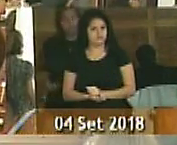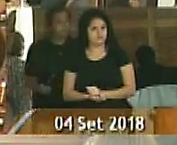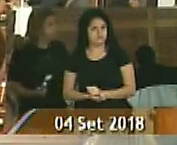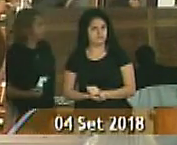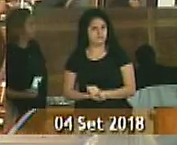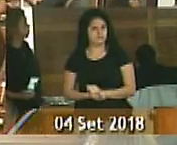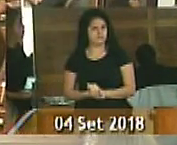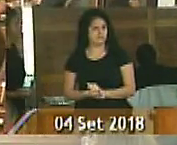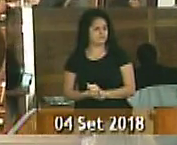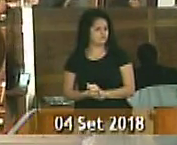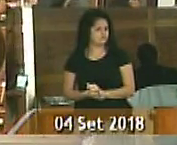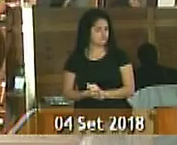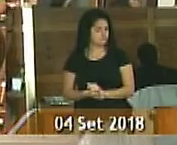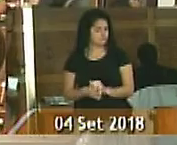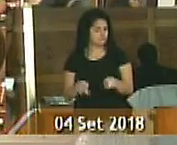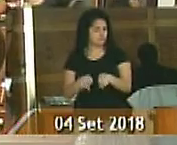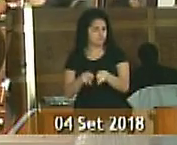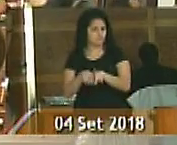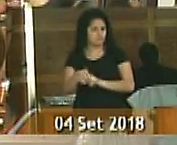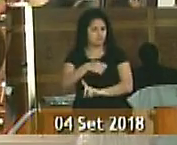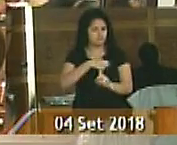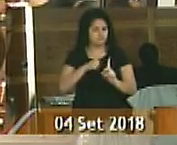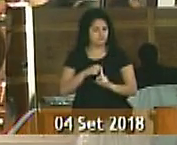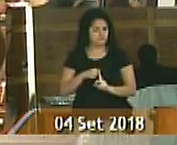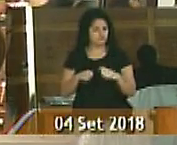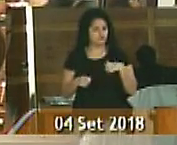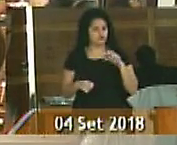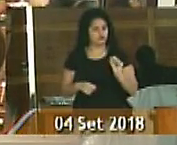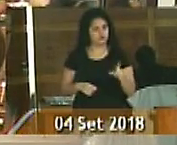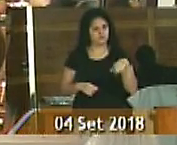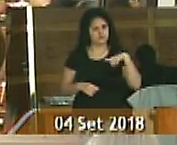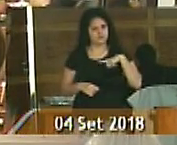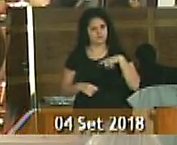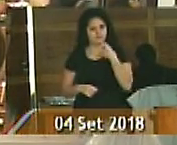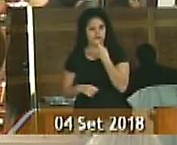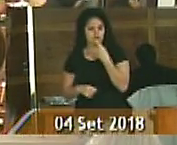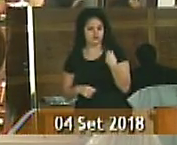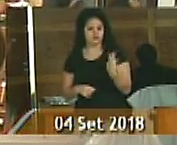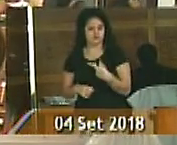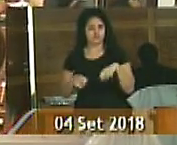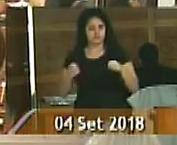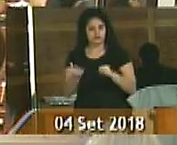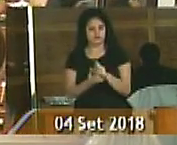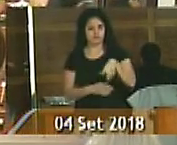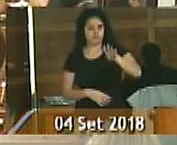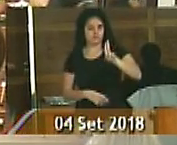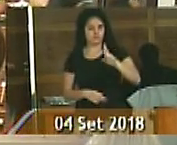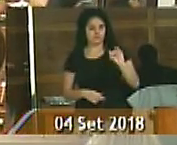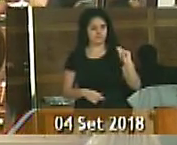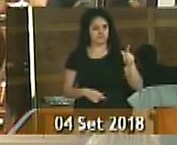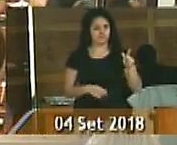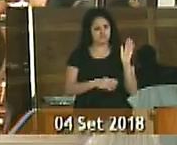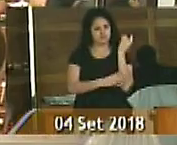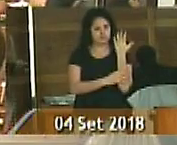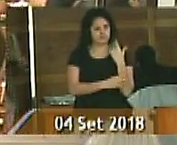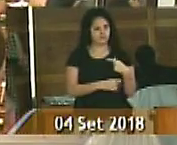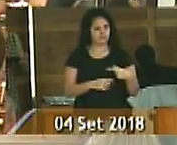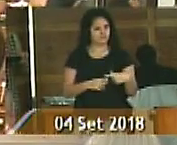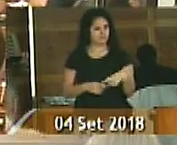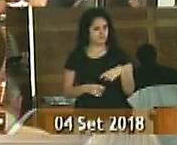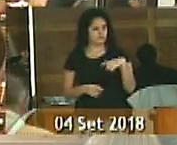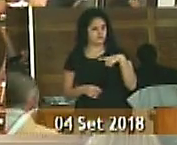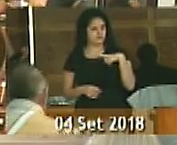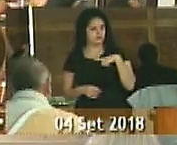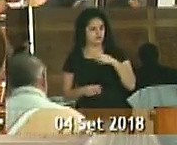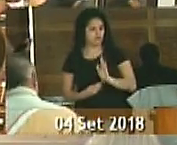E pela sociedade civil, eu só tenho a dizer que nós criamos a Brigada Municipal Ambiental para que seja um